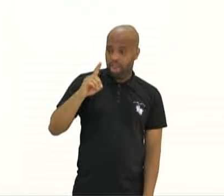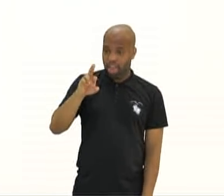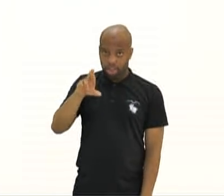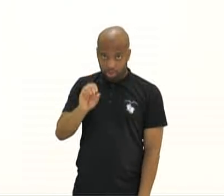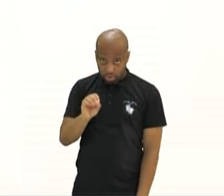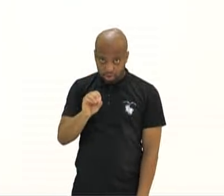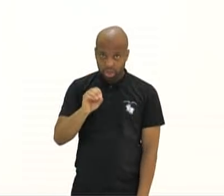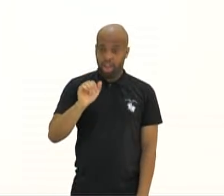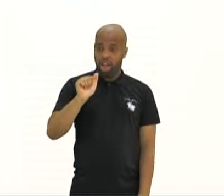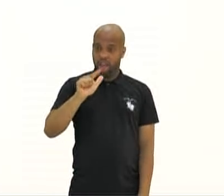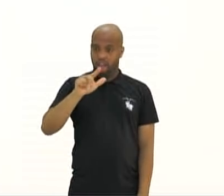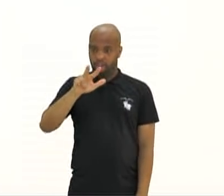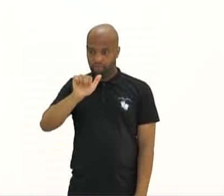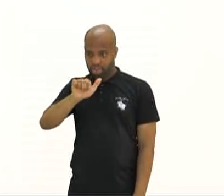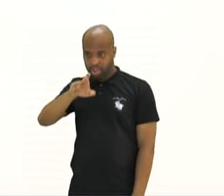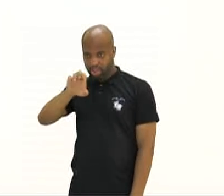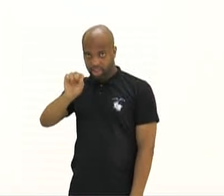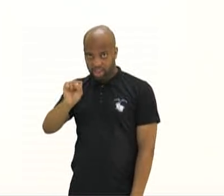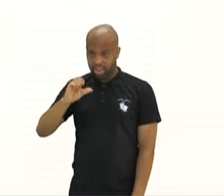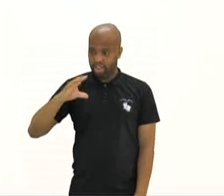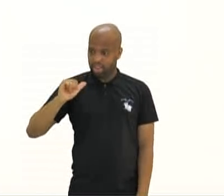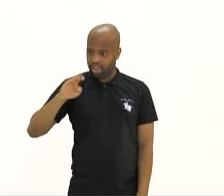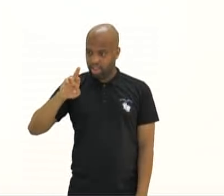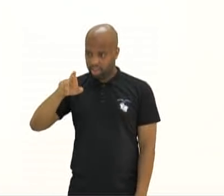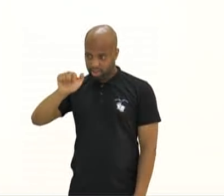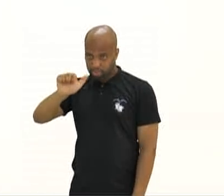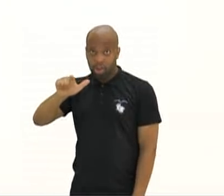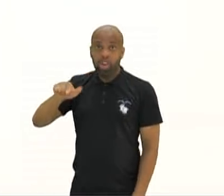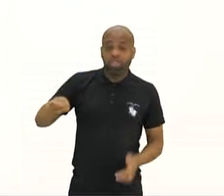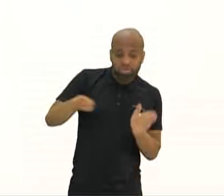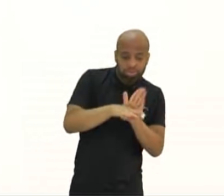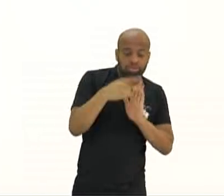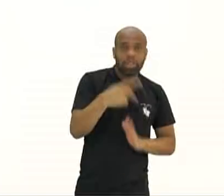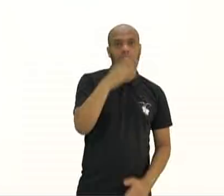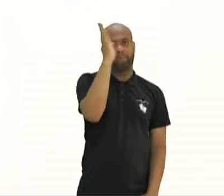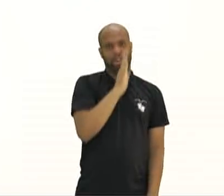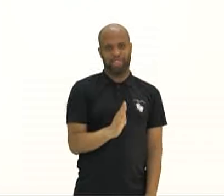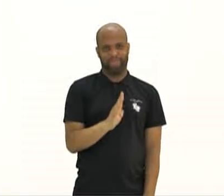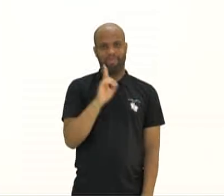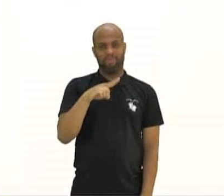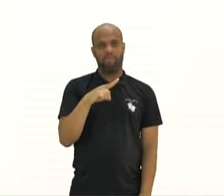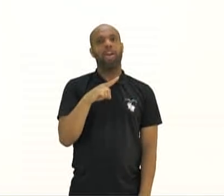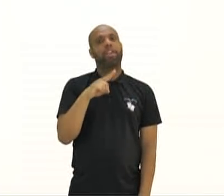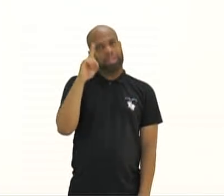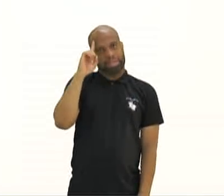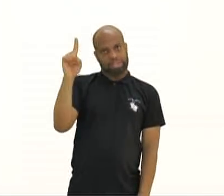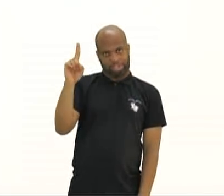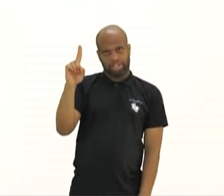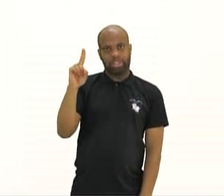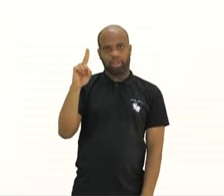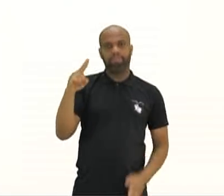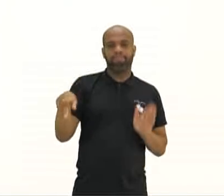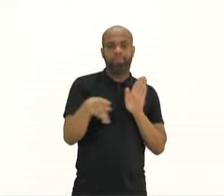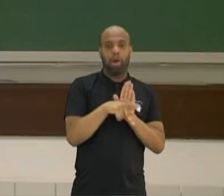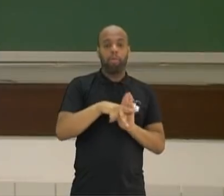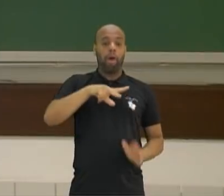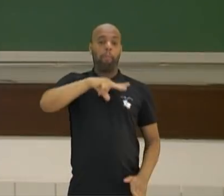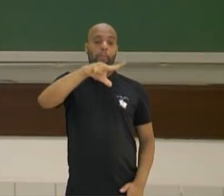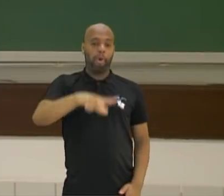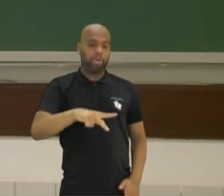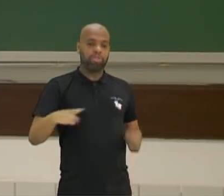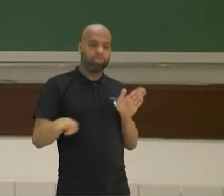Essa é a data aí do descobrimento do Brasil ou da chegada dos portugueses no